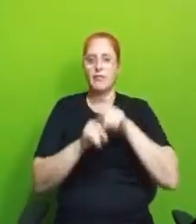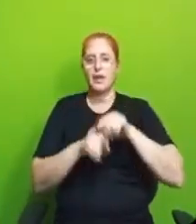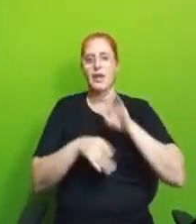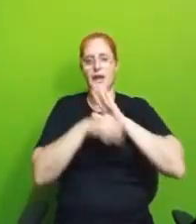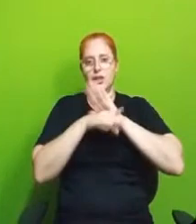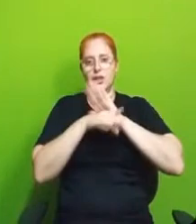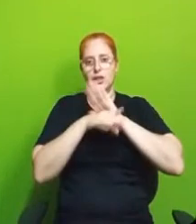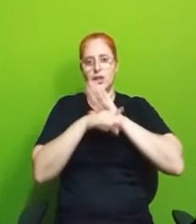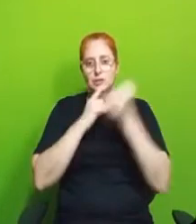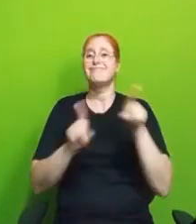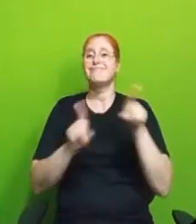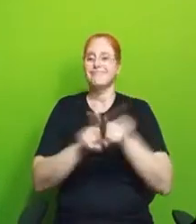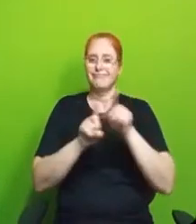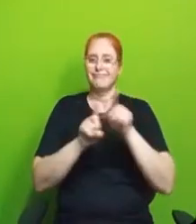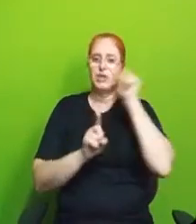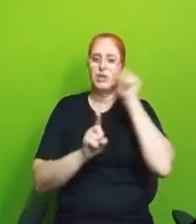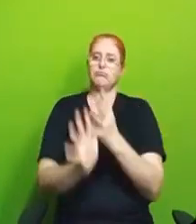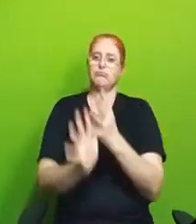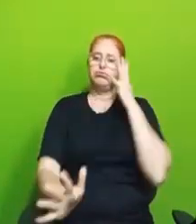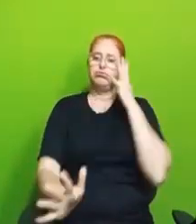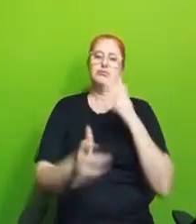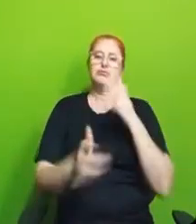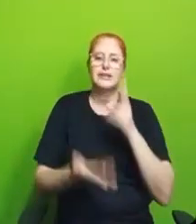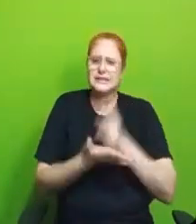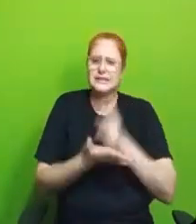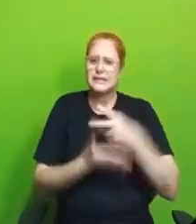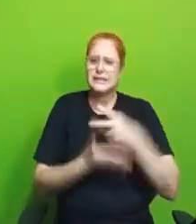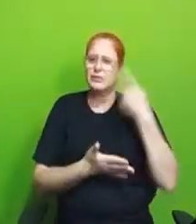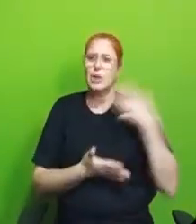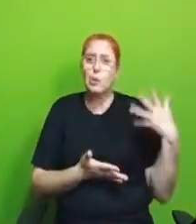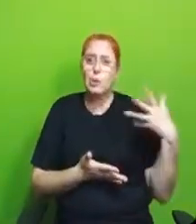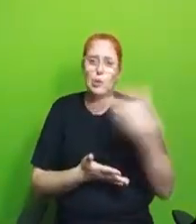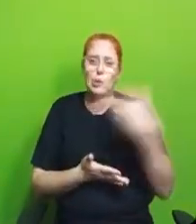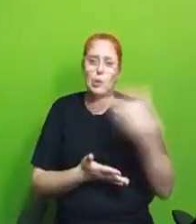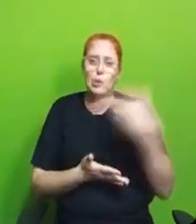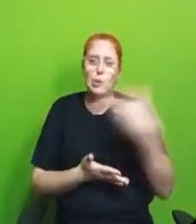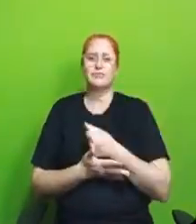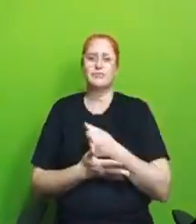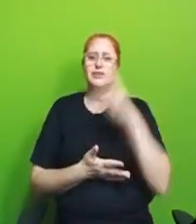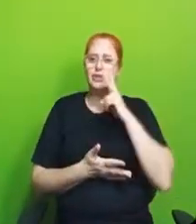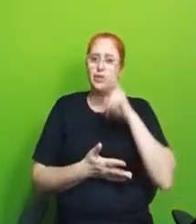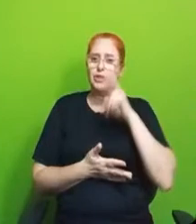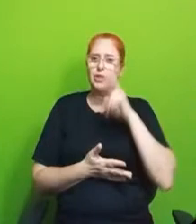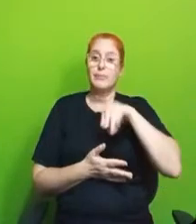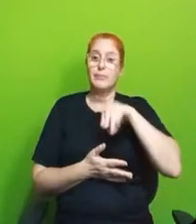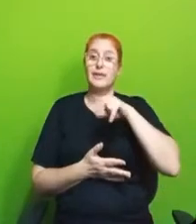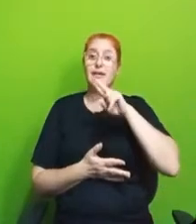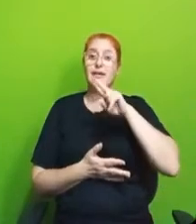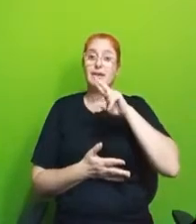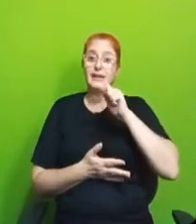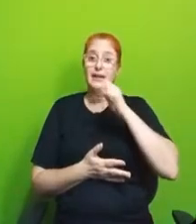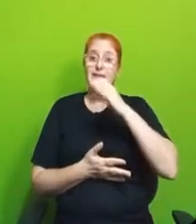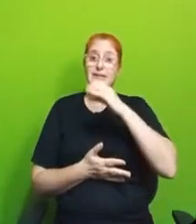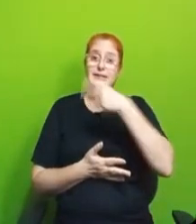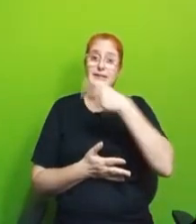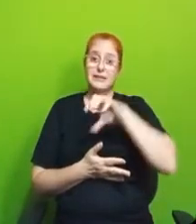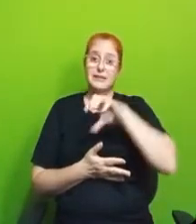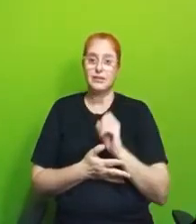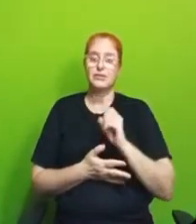também. Então, todas as políticas e todas essas expressões, se a gente olha para a migração, também tem mulheres suprindo com o seu trabalho